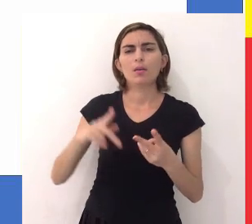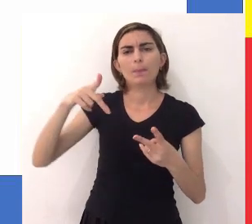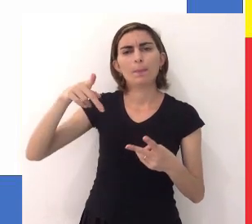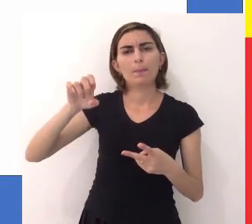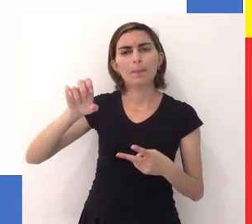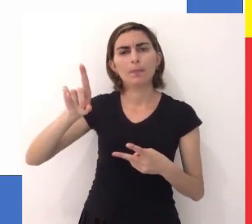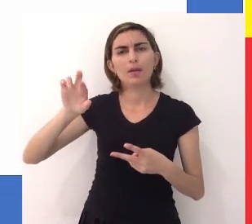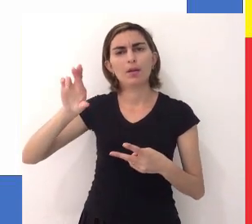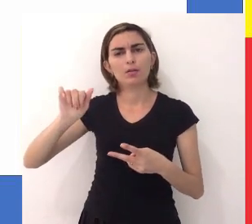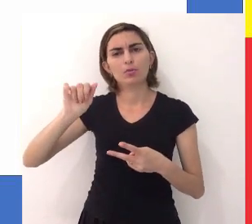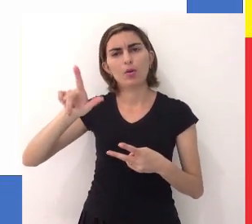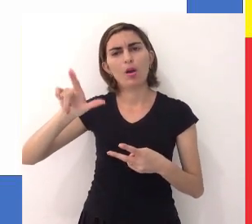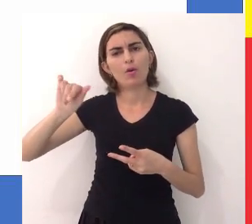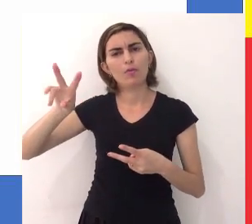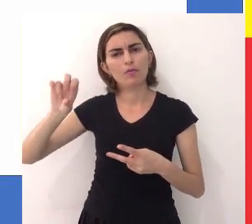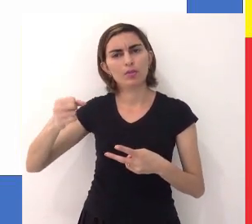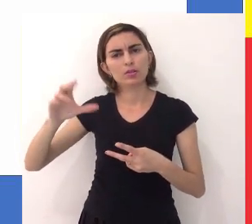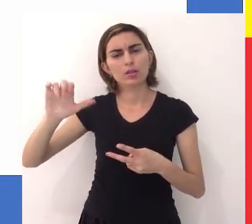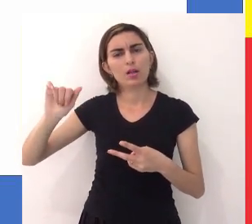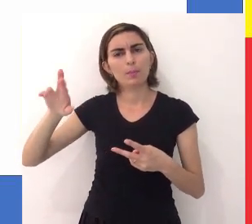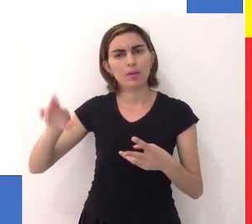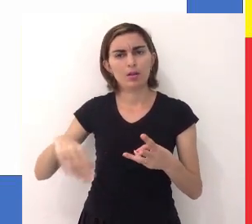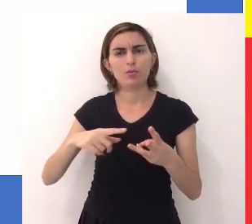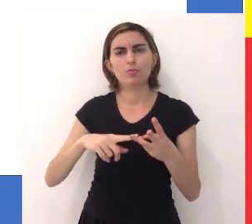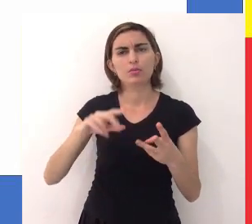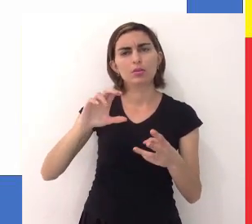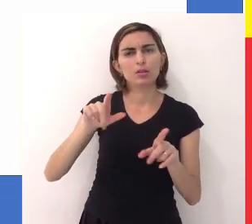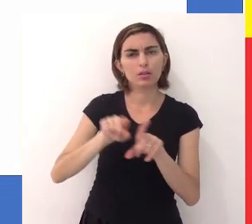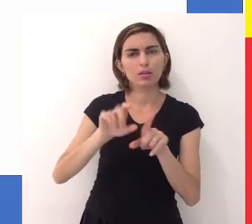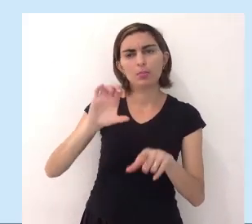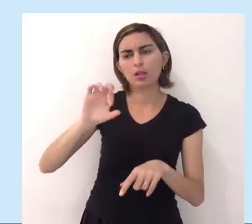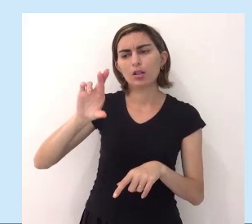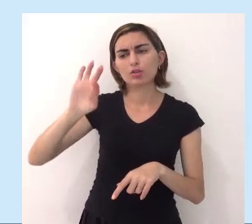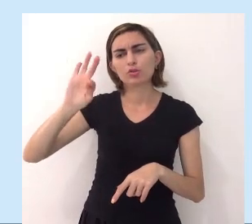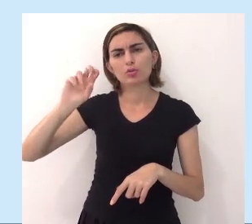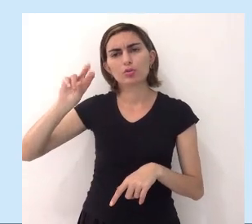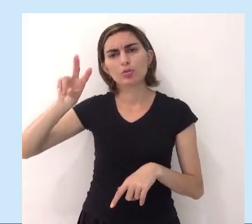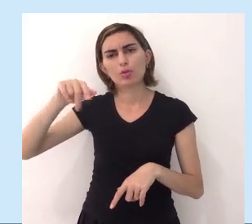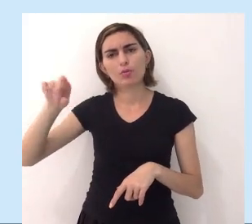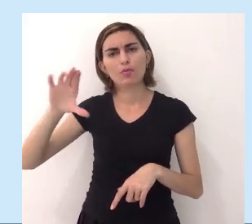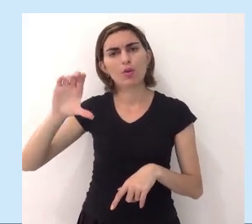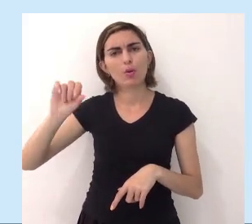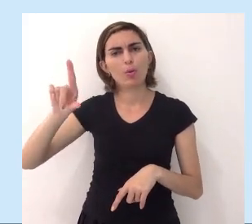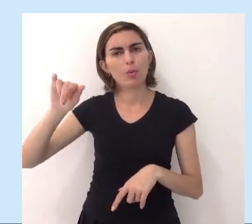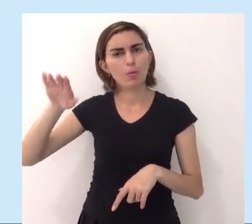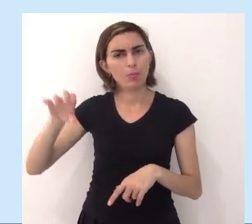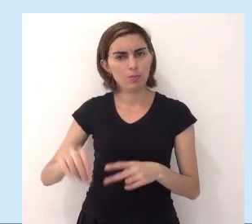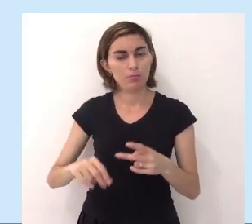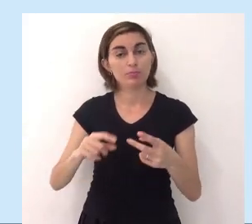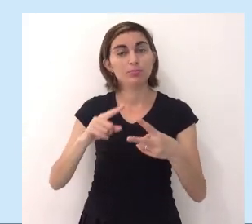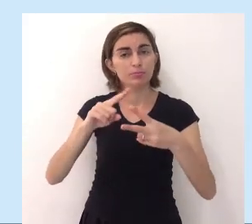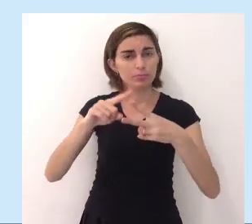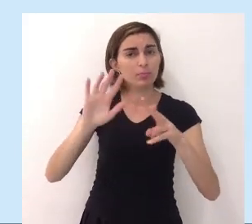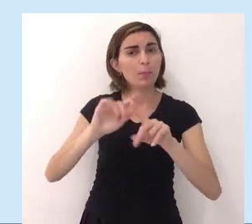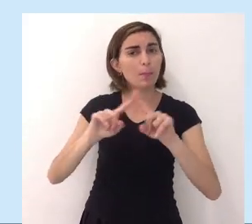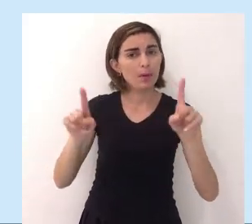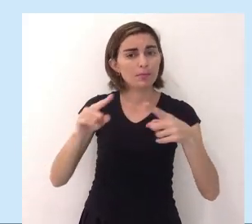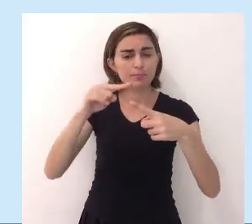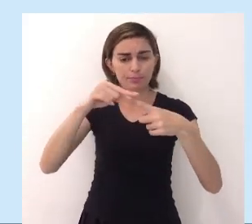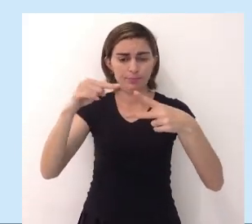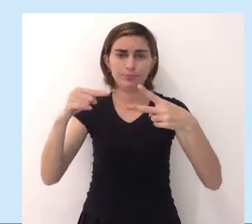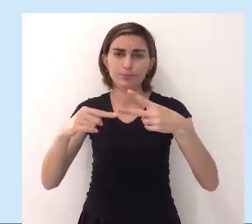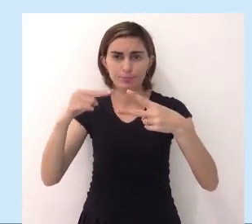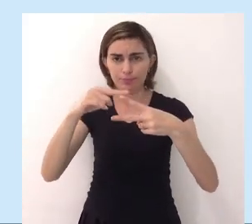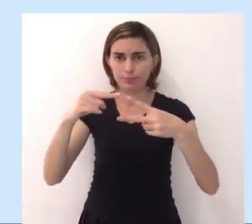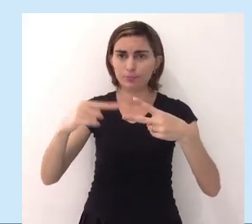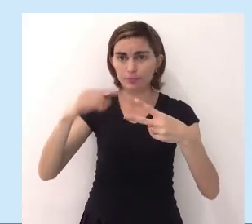aí Cristóvão Colombo e Fernão Magalhães, ok? Então, vamos entender um pouquinho sobre dois personagens principais de cada